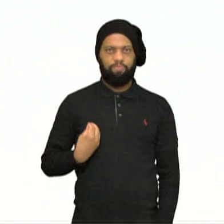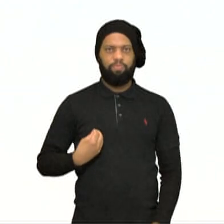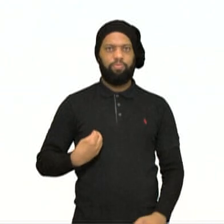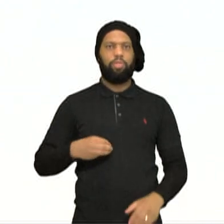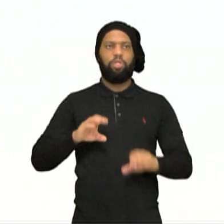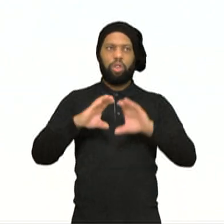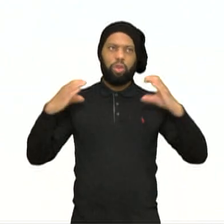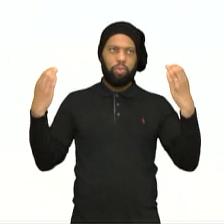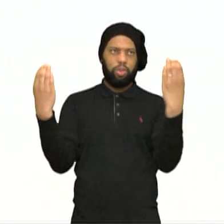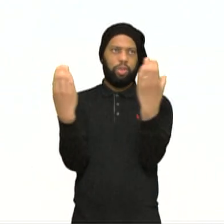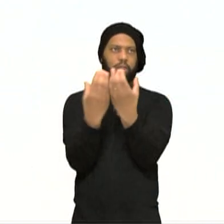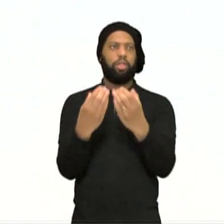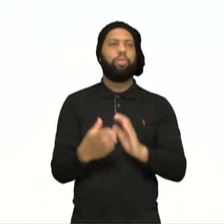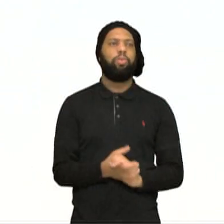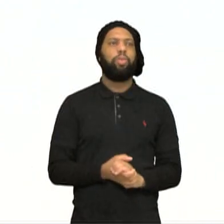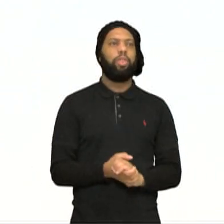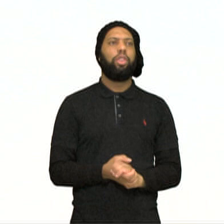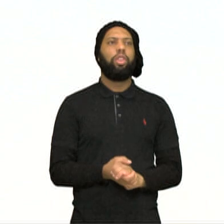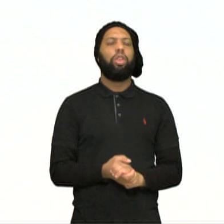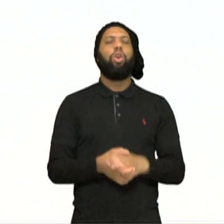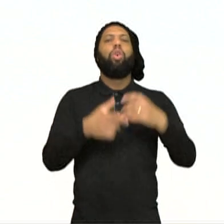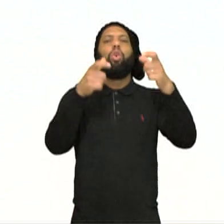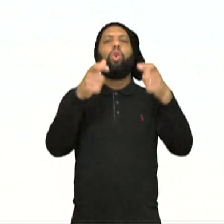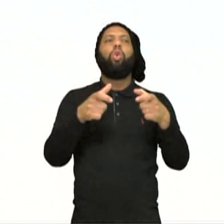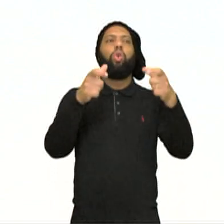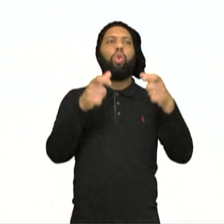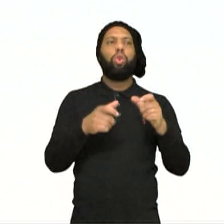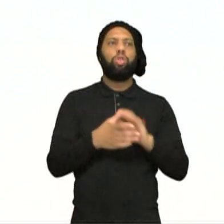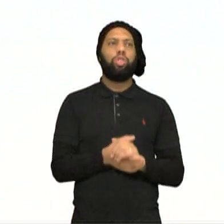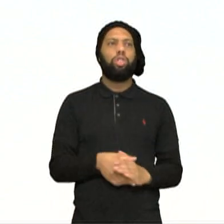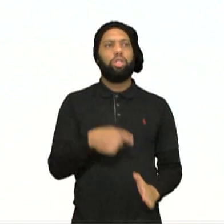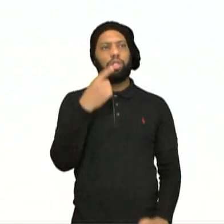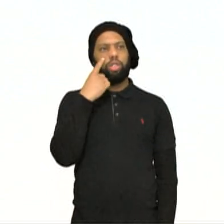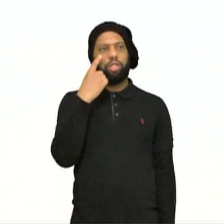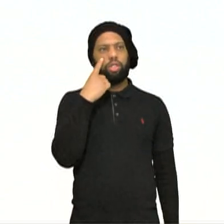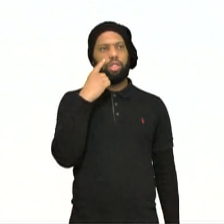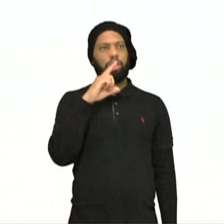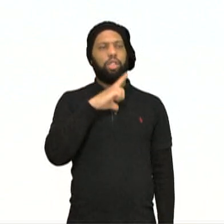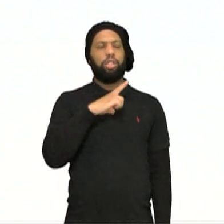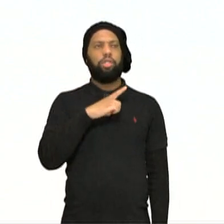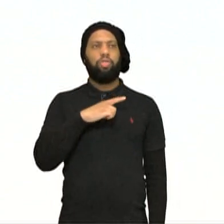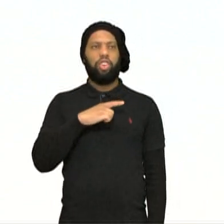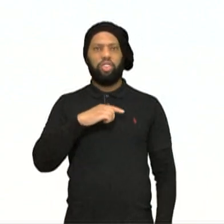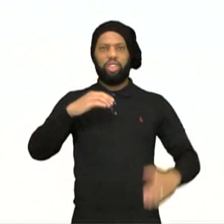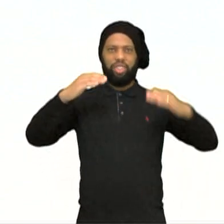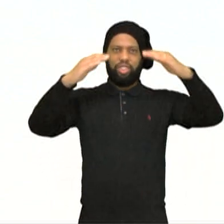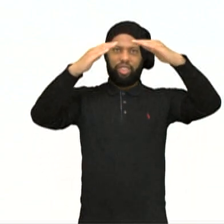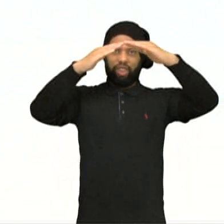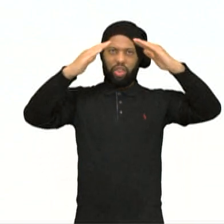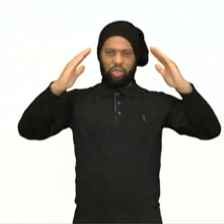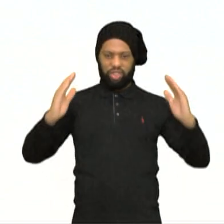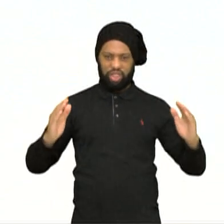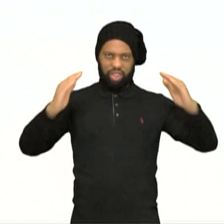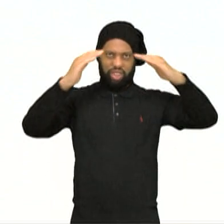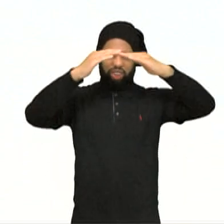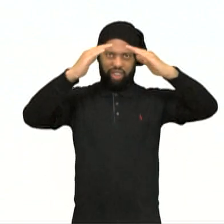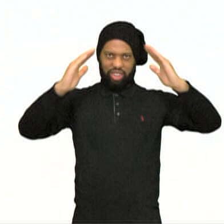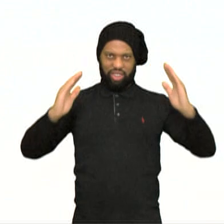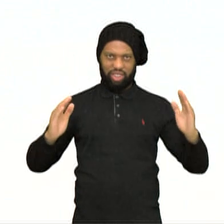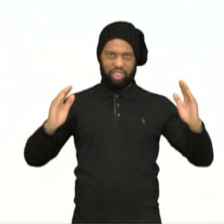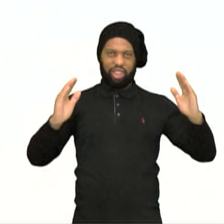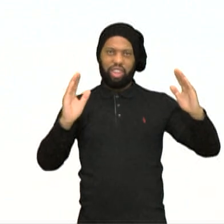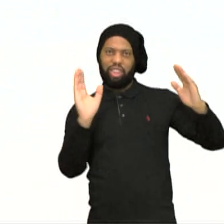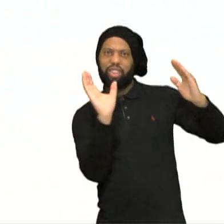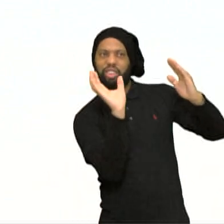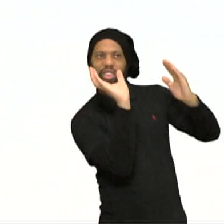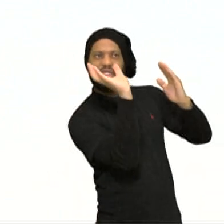aldeia. E aonde que fica esse maluana? Fica ali, né, bem no topinho, né, do